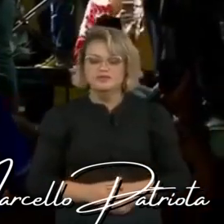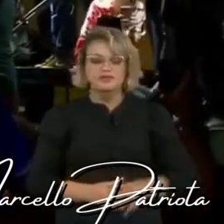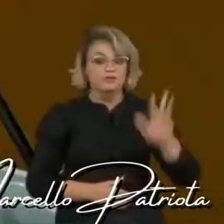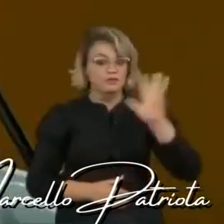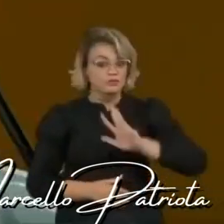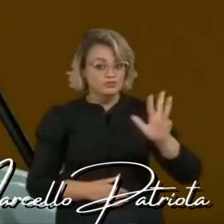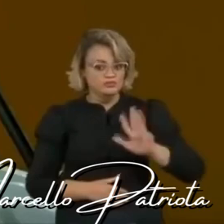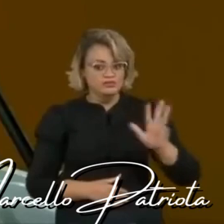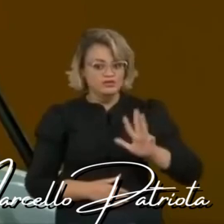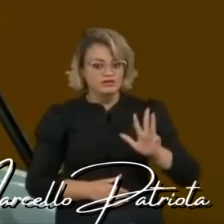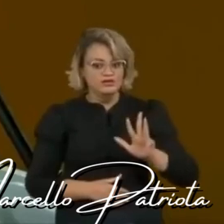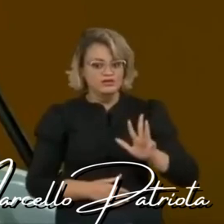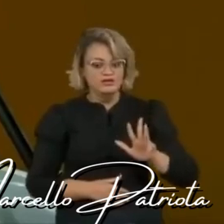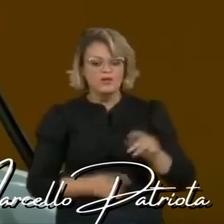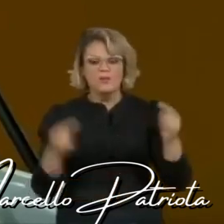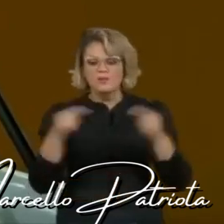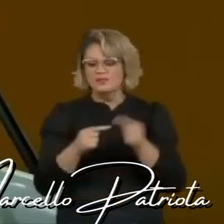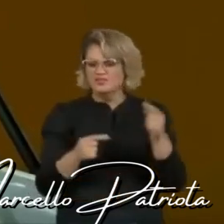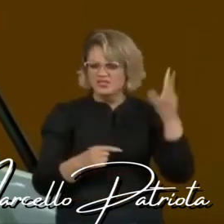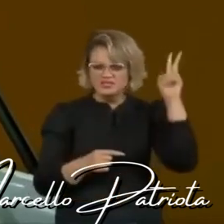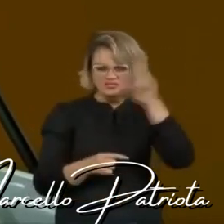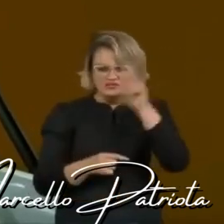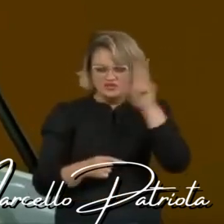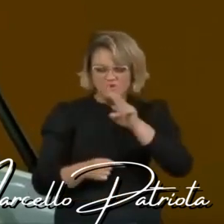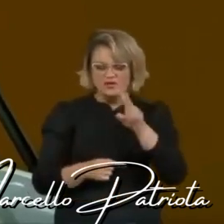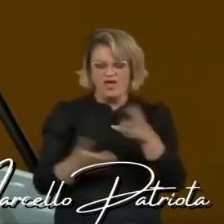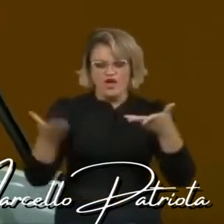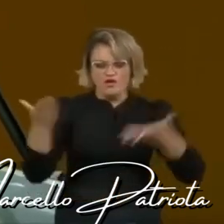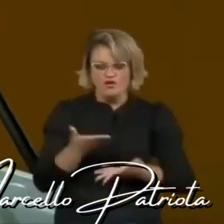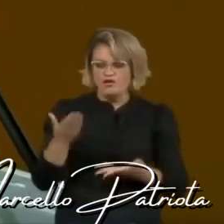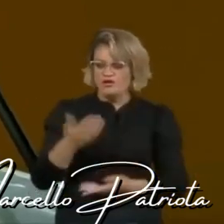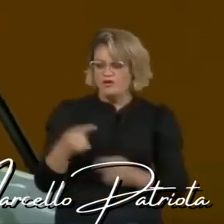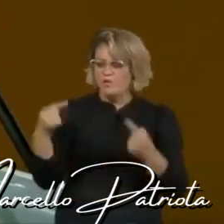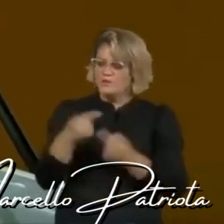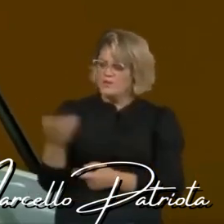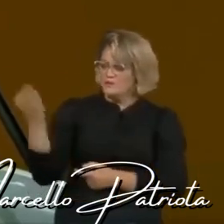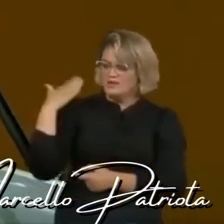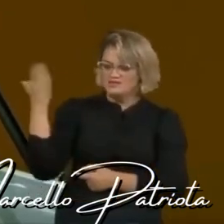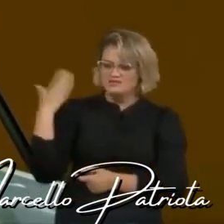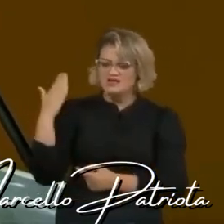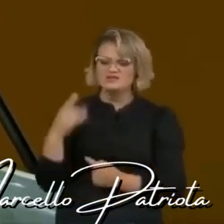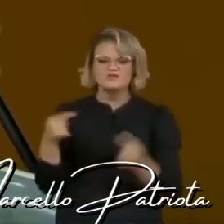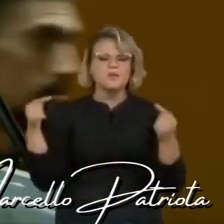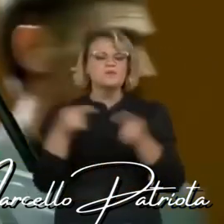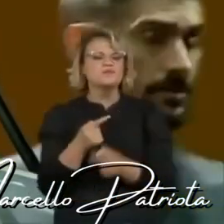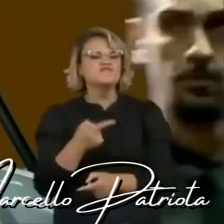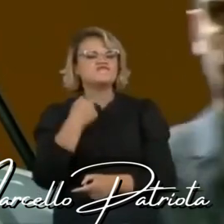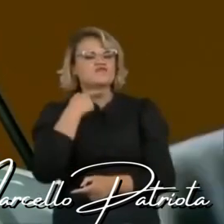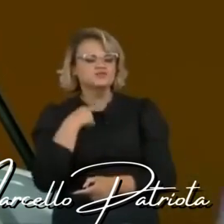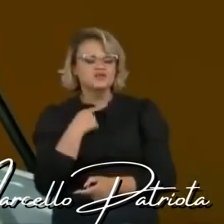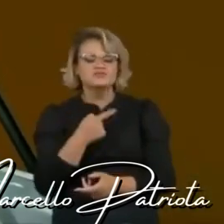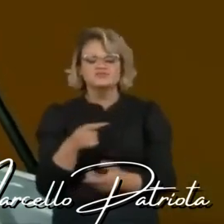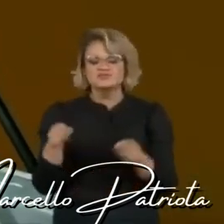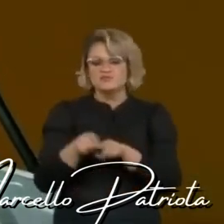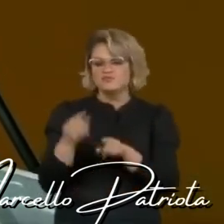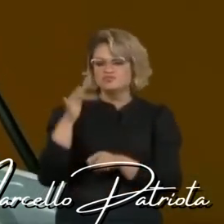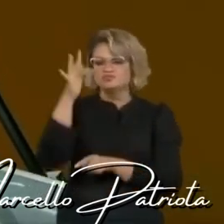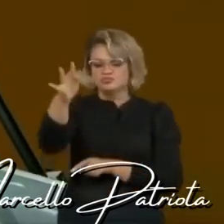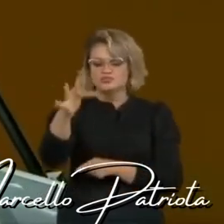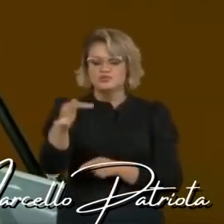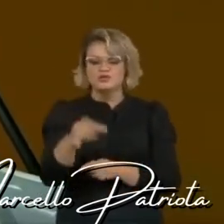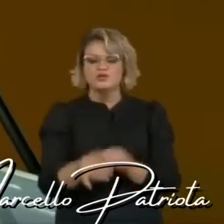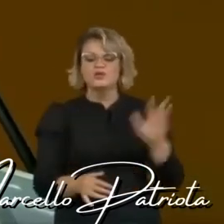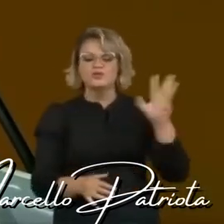Lula é história e passado, Lula é vontade e futuro,